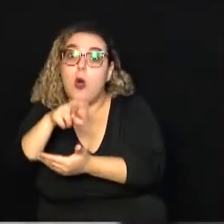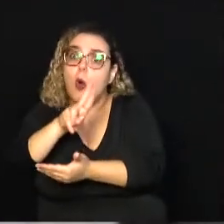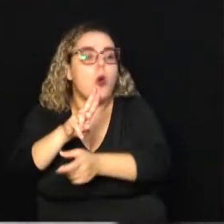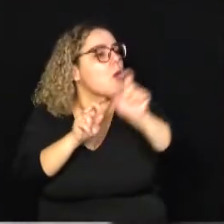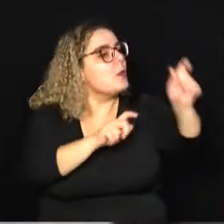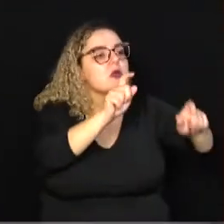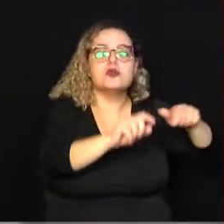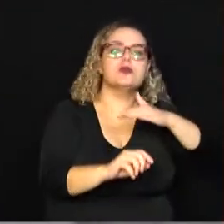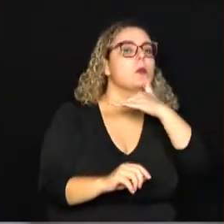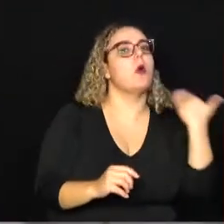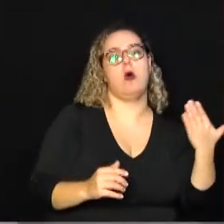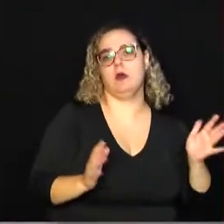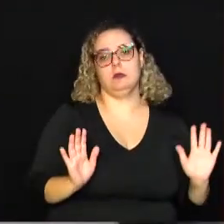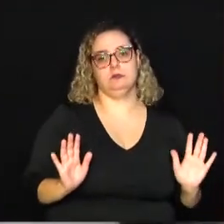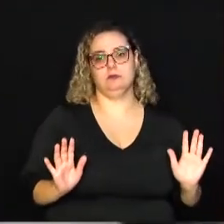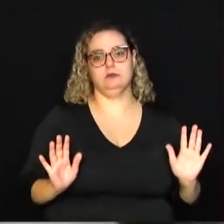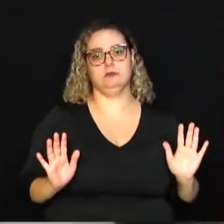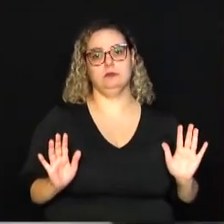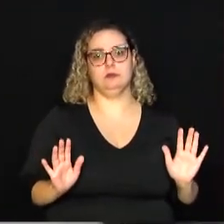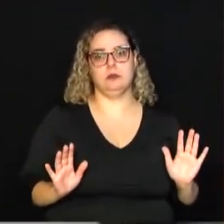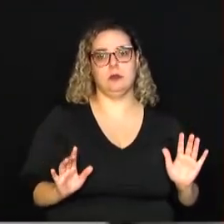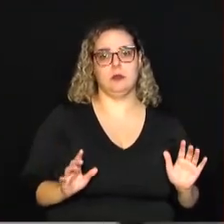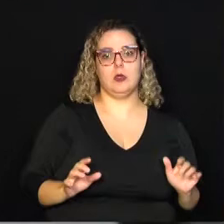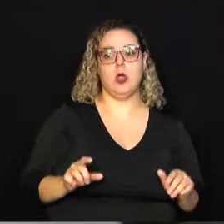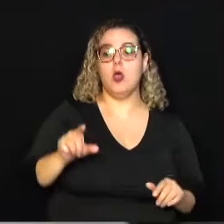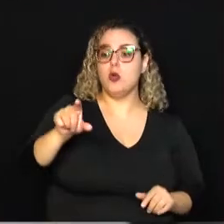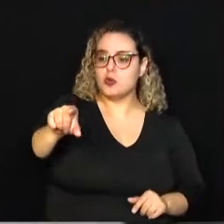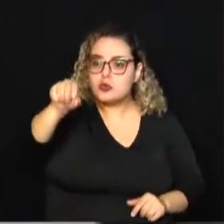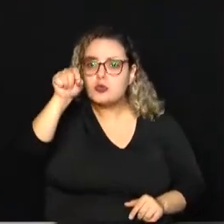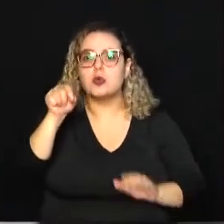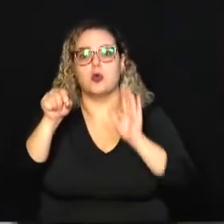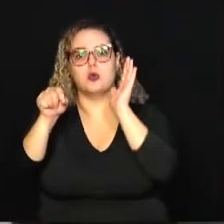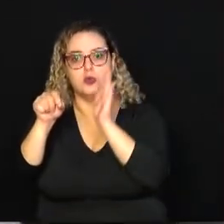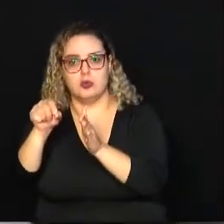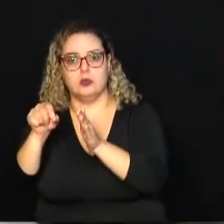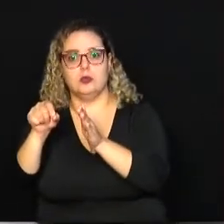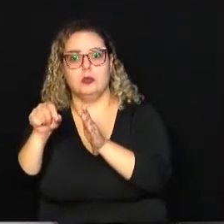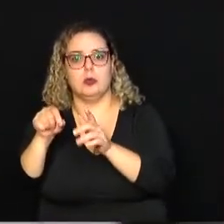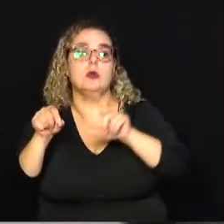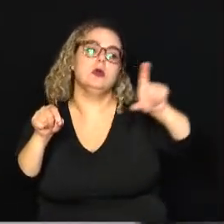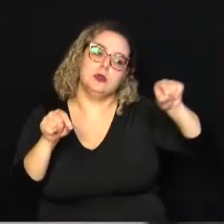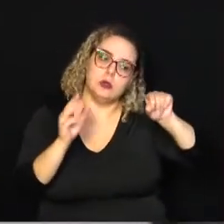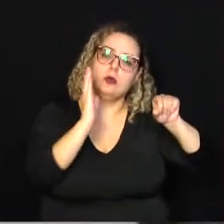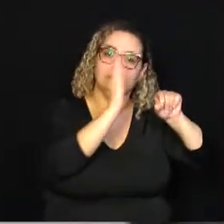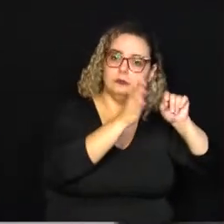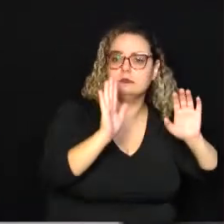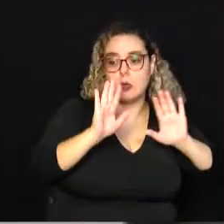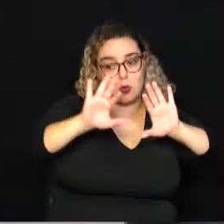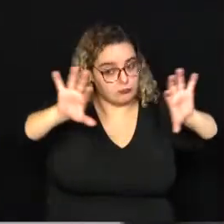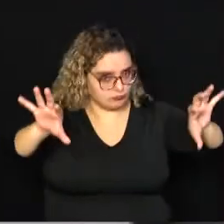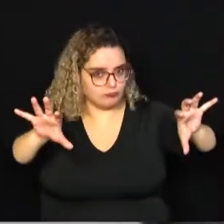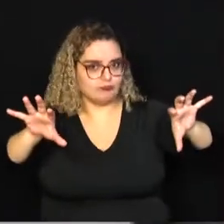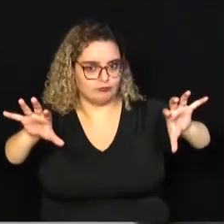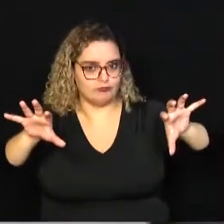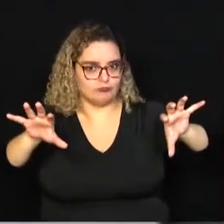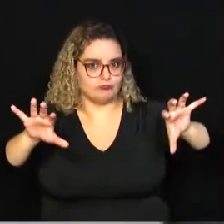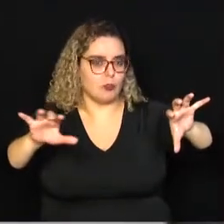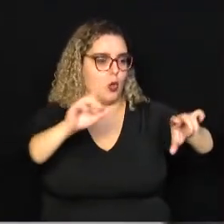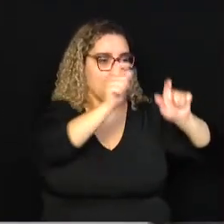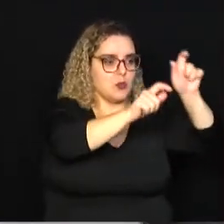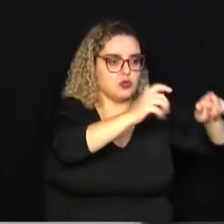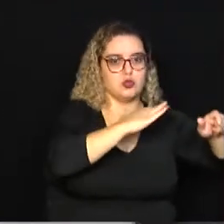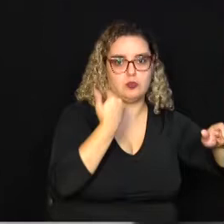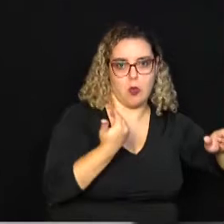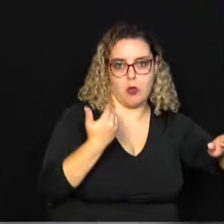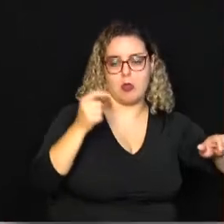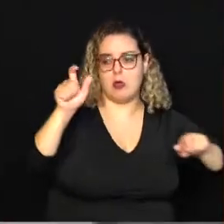escolher uma sem estar escolhendo a outra. Quando quem escolhe um lado, escolhe o outro lado, né? Então, o fato é que